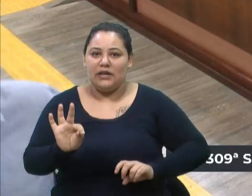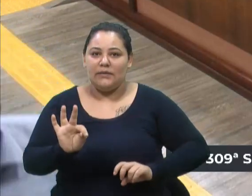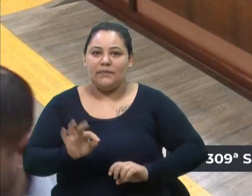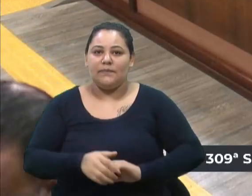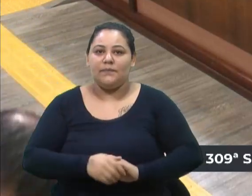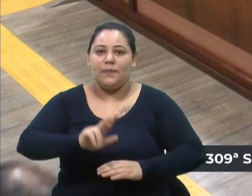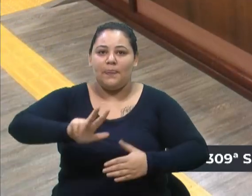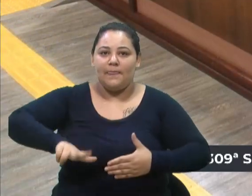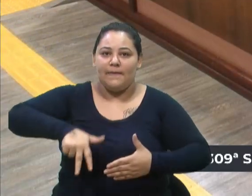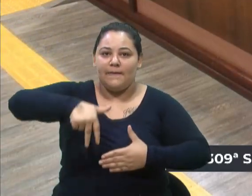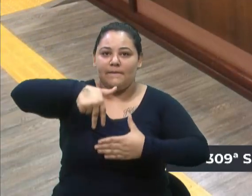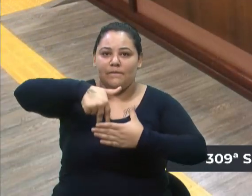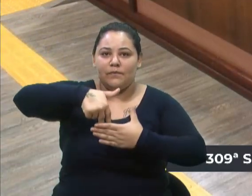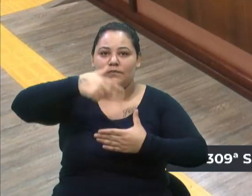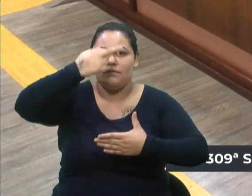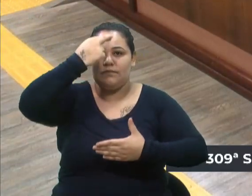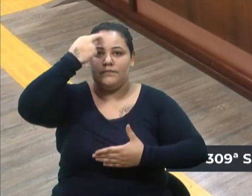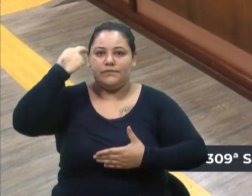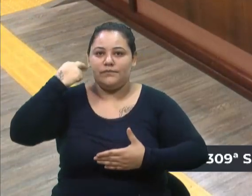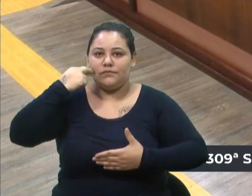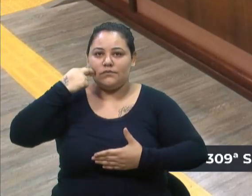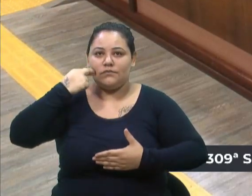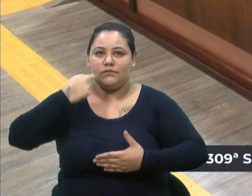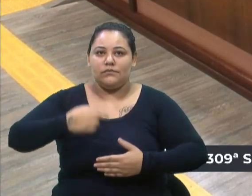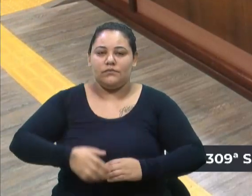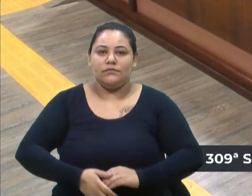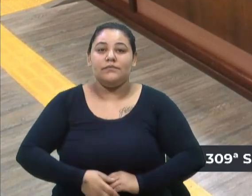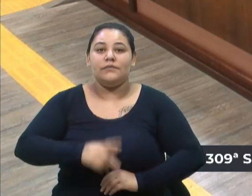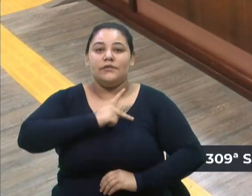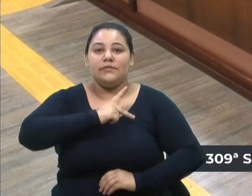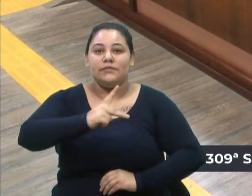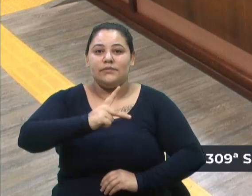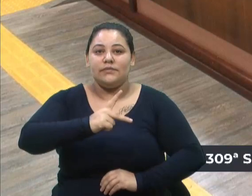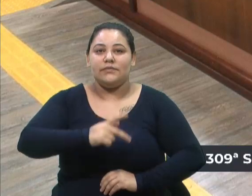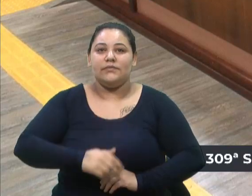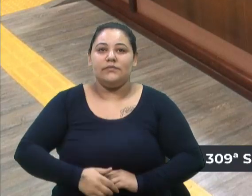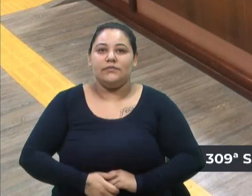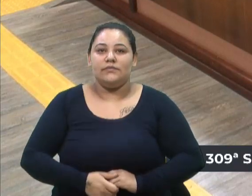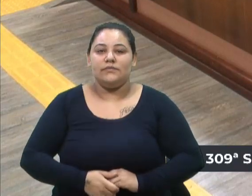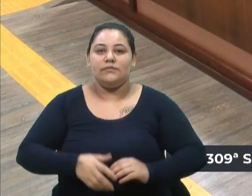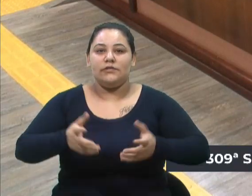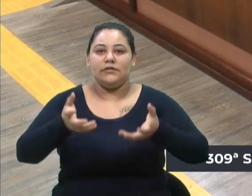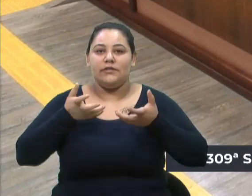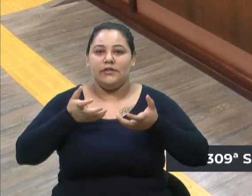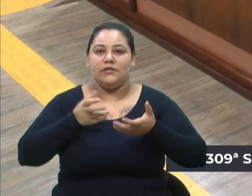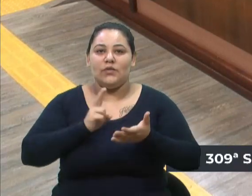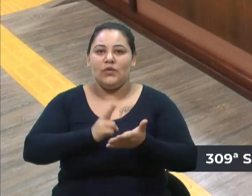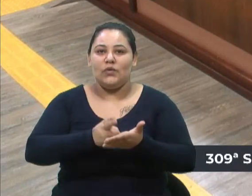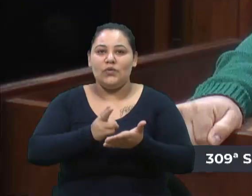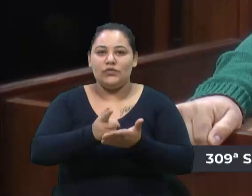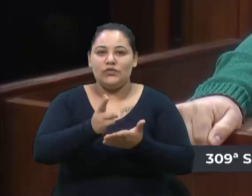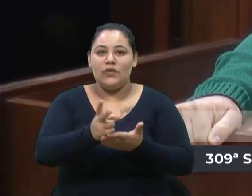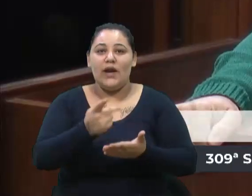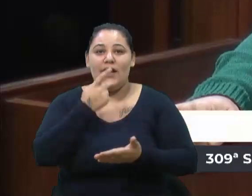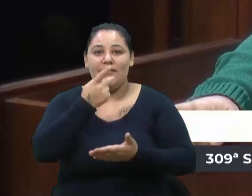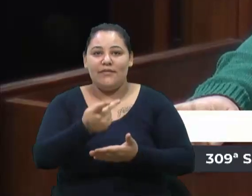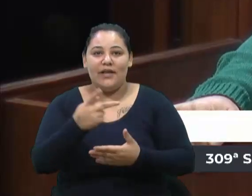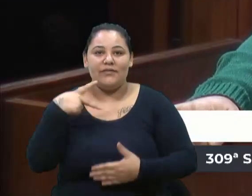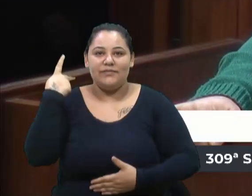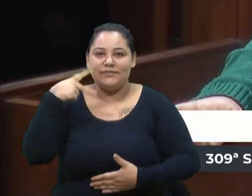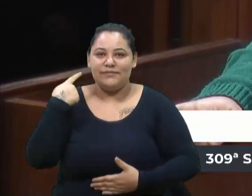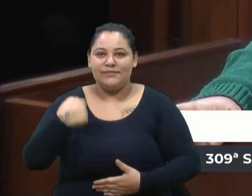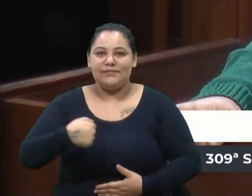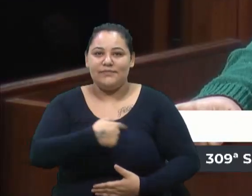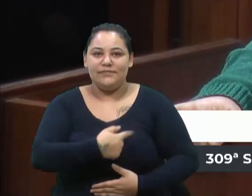na Tribuna Rafael Bueno Presidente eu quero continuar a fala do vereador zanquinho